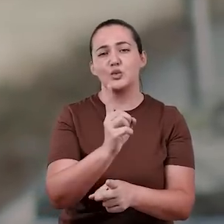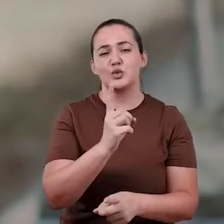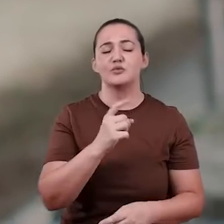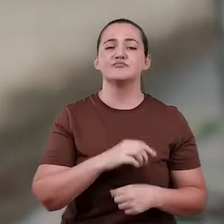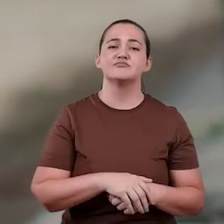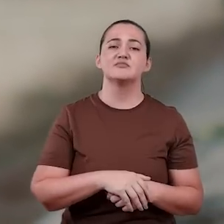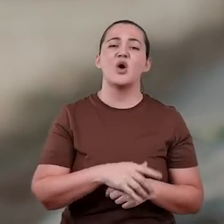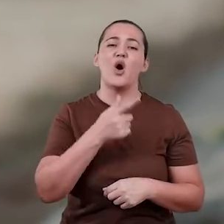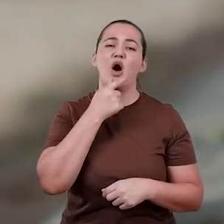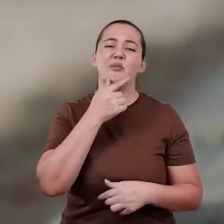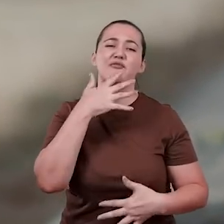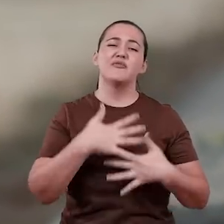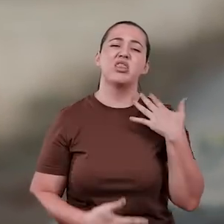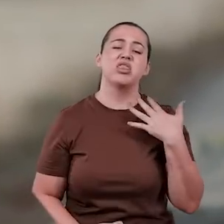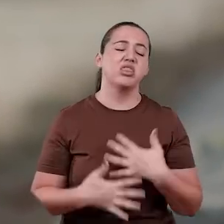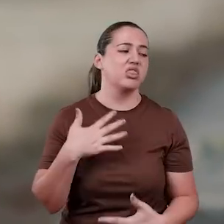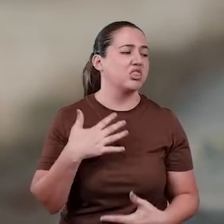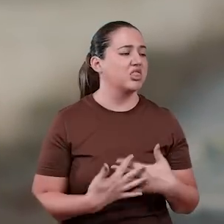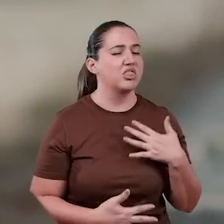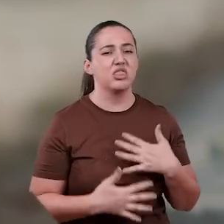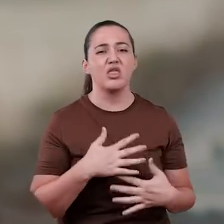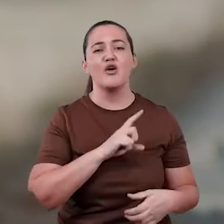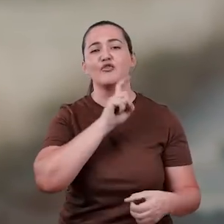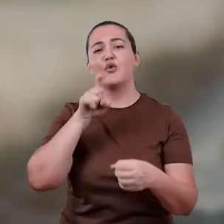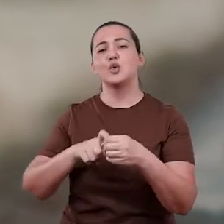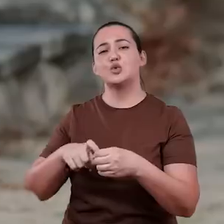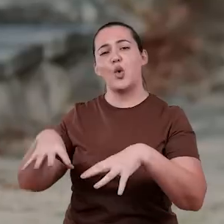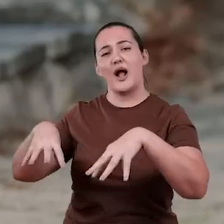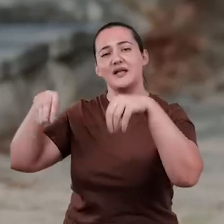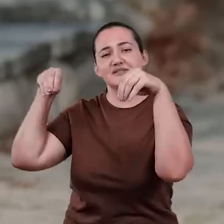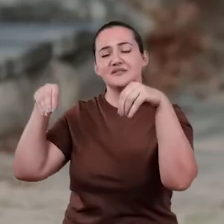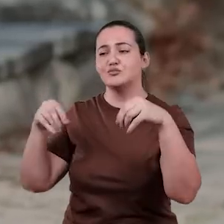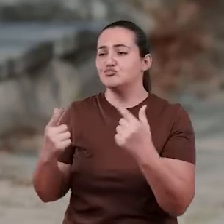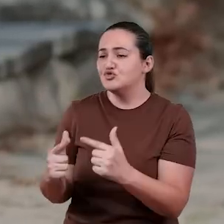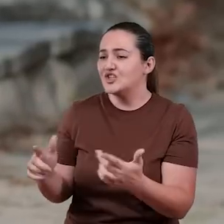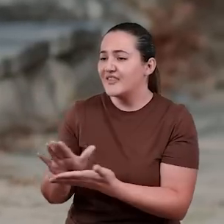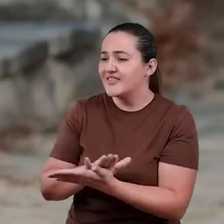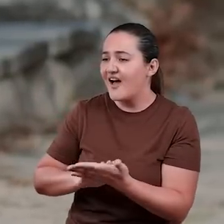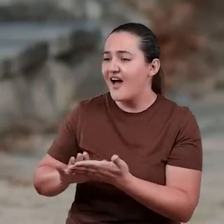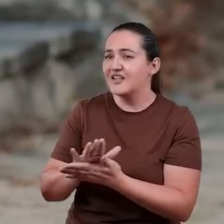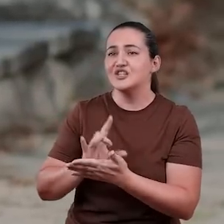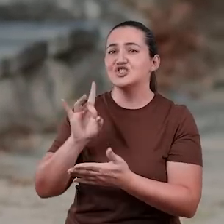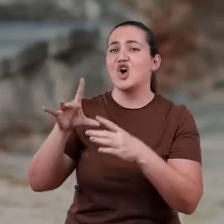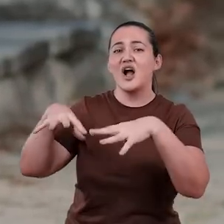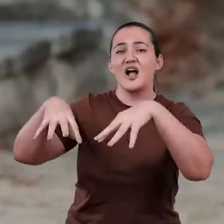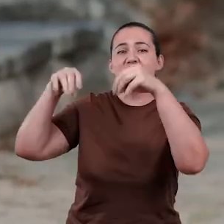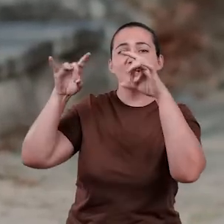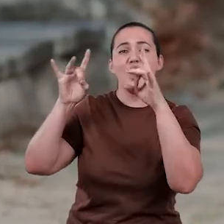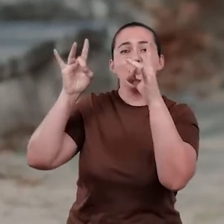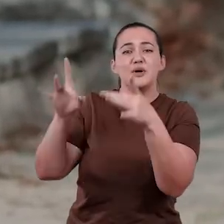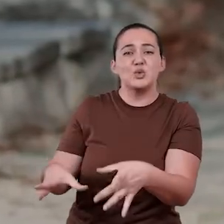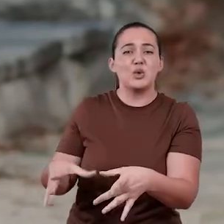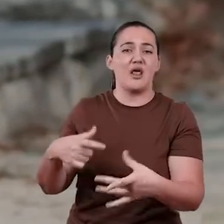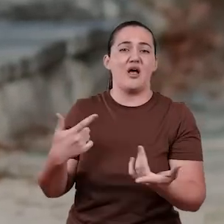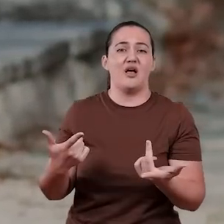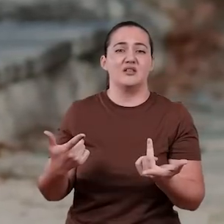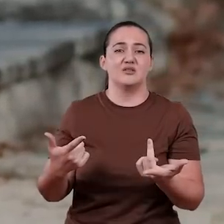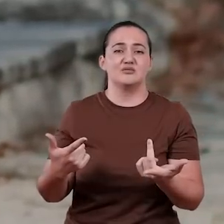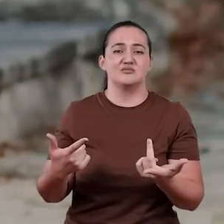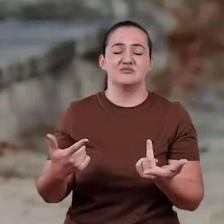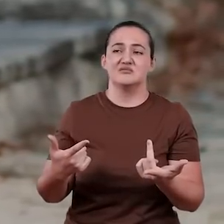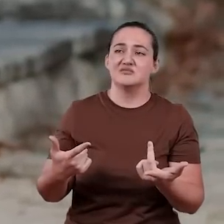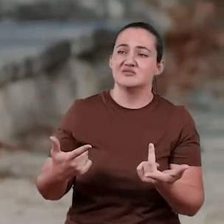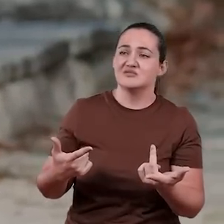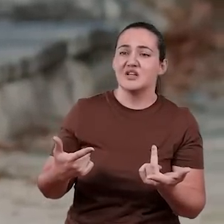sagrado, ele voltou frustrado para o seu castelo. Não sobrara nada, só o castelo abandonado, e ali